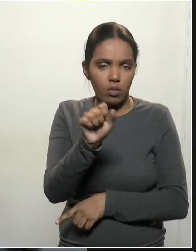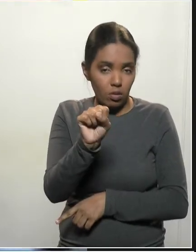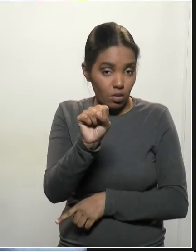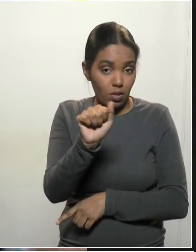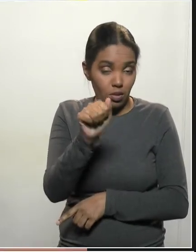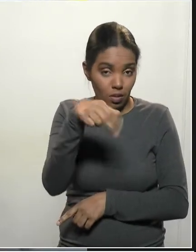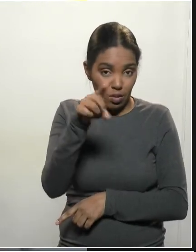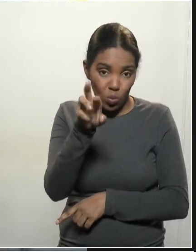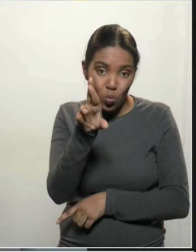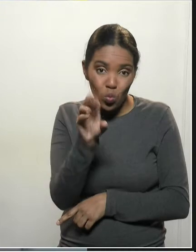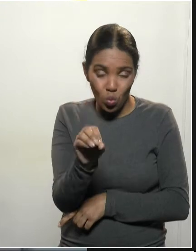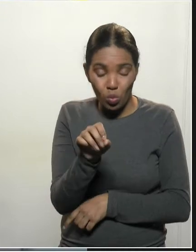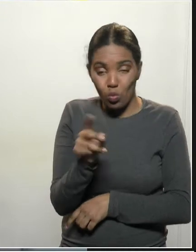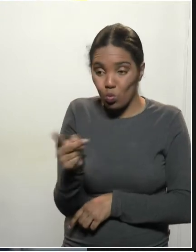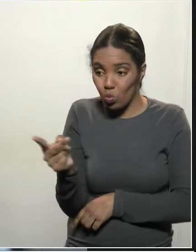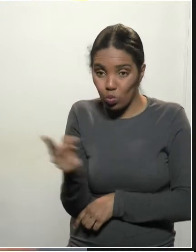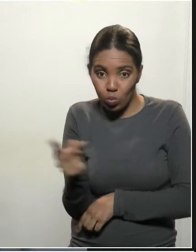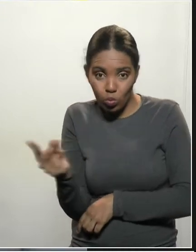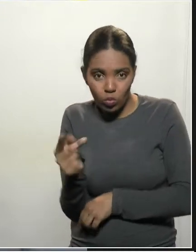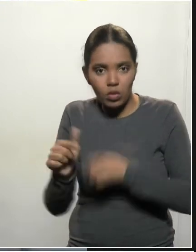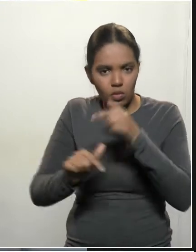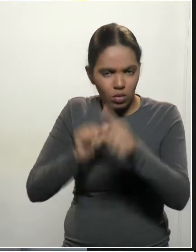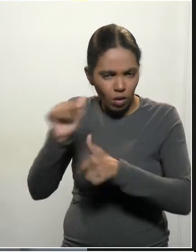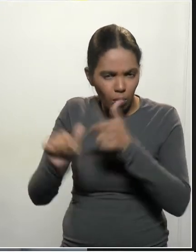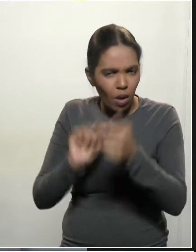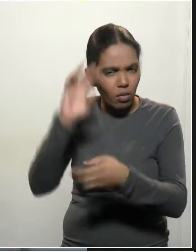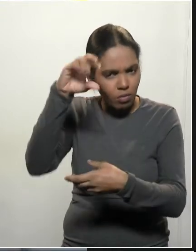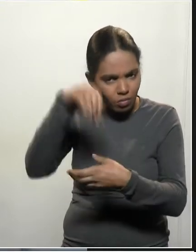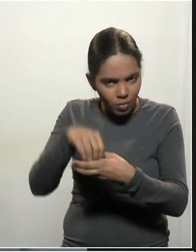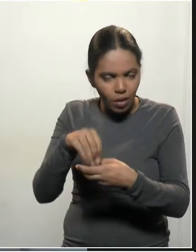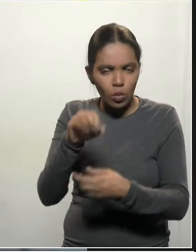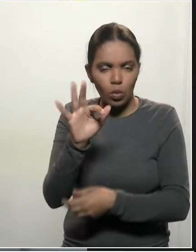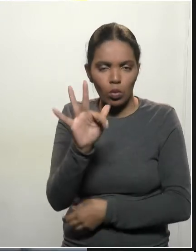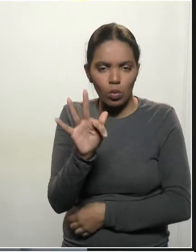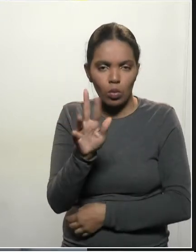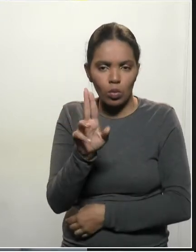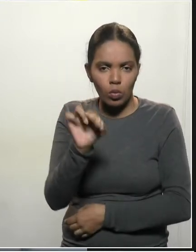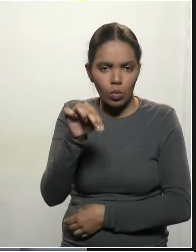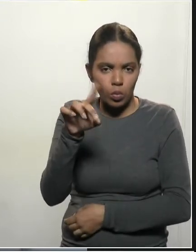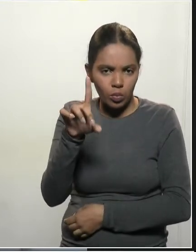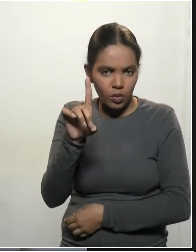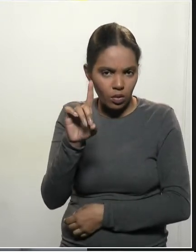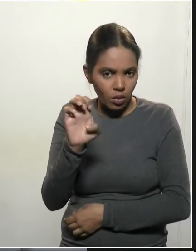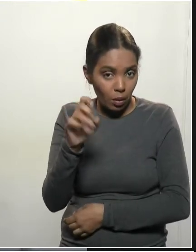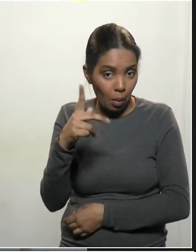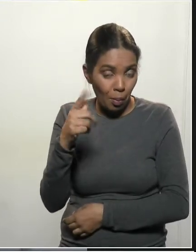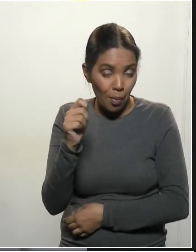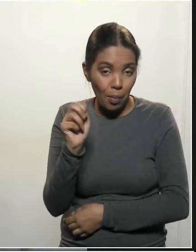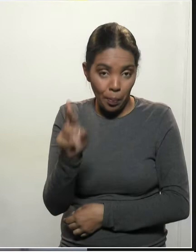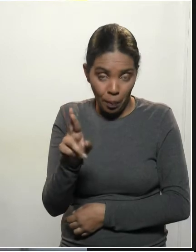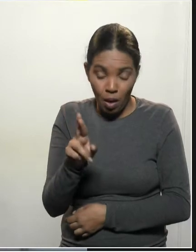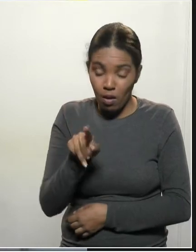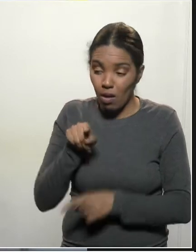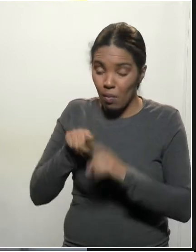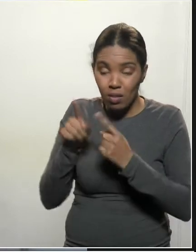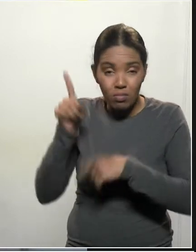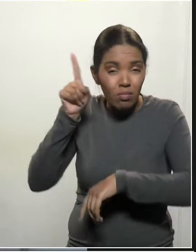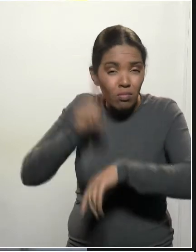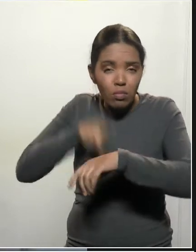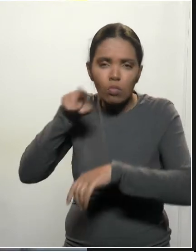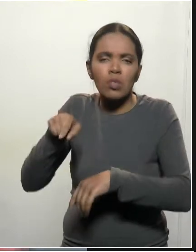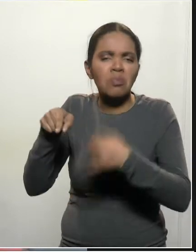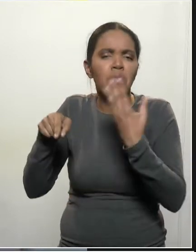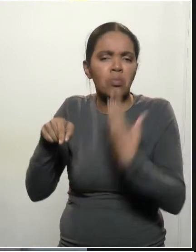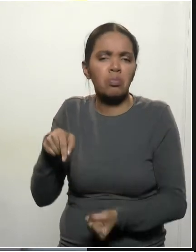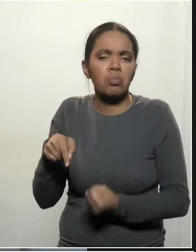não estou falando isso para enaltecê-los, a não ser por promoção de justiça de fato. Mas realmente a presteza, a solicitude com que